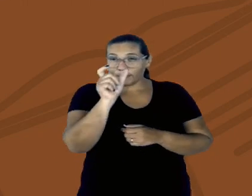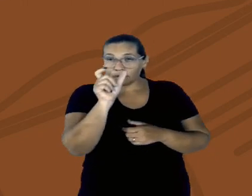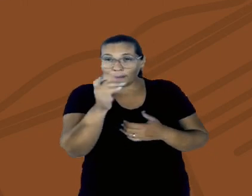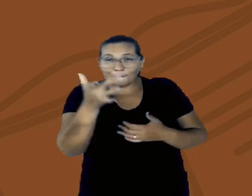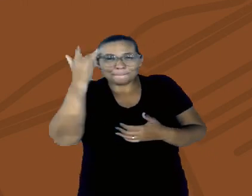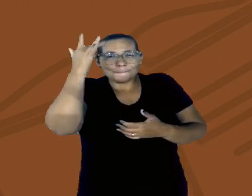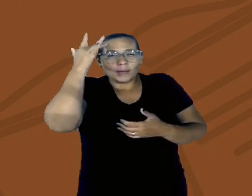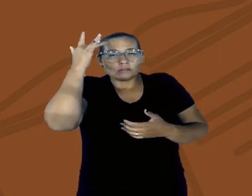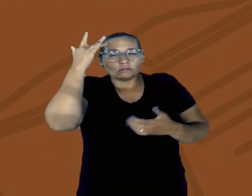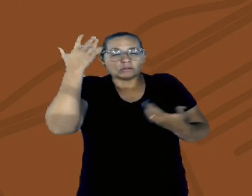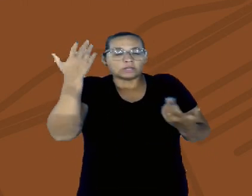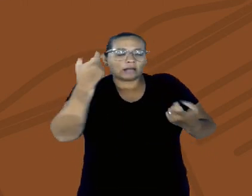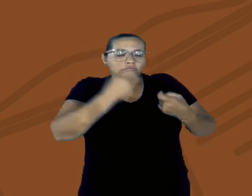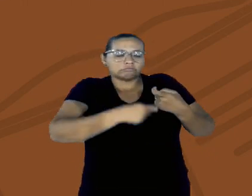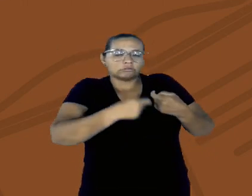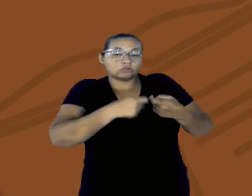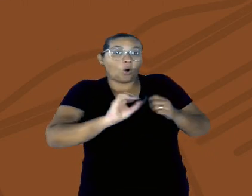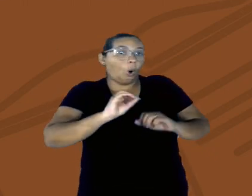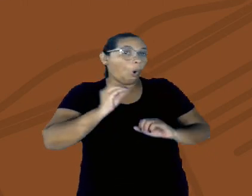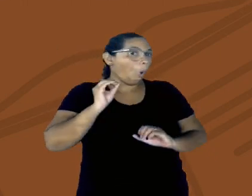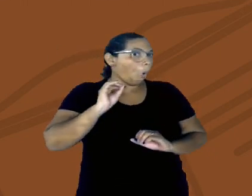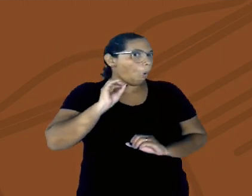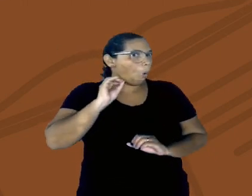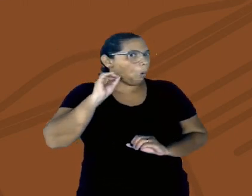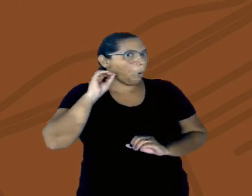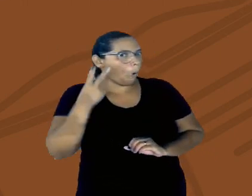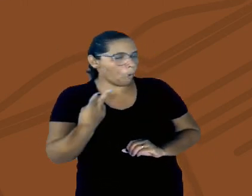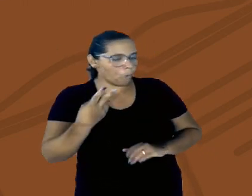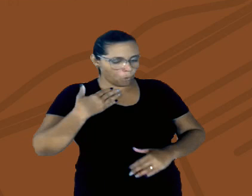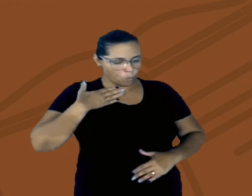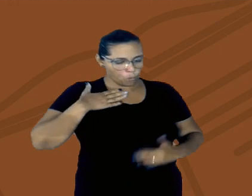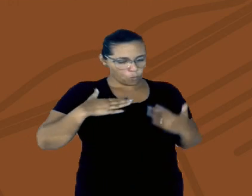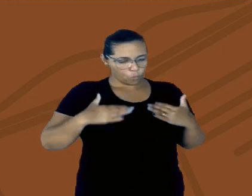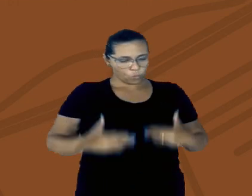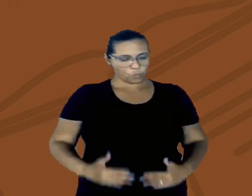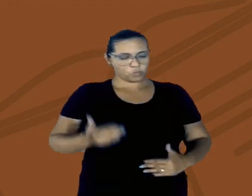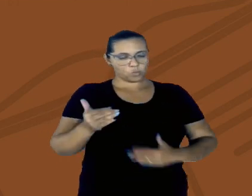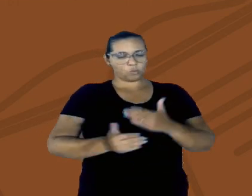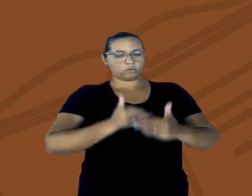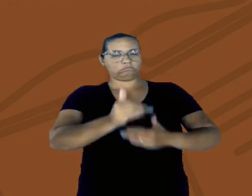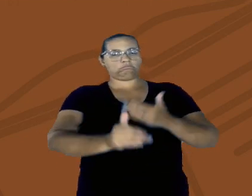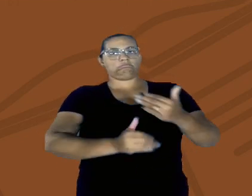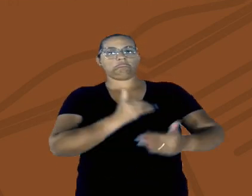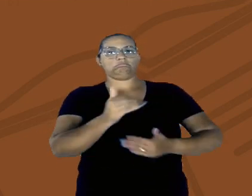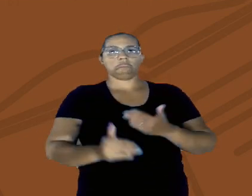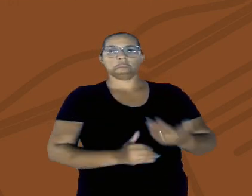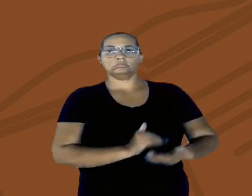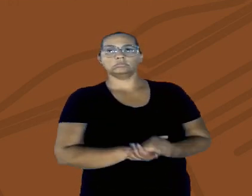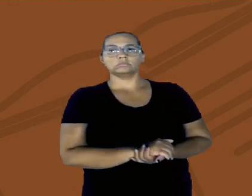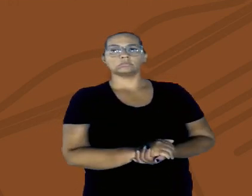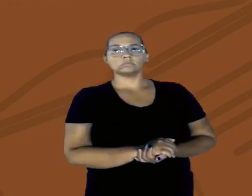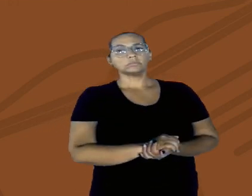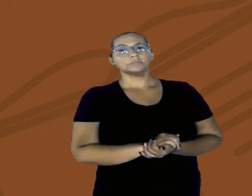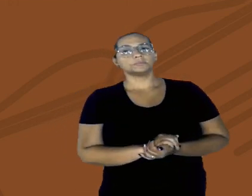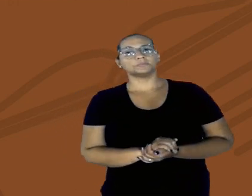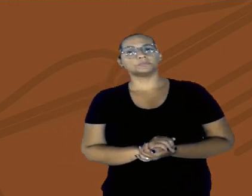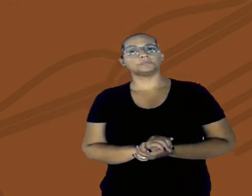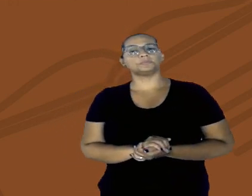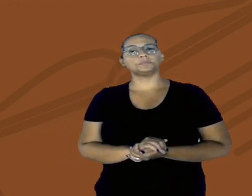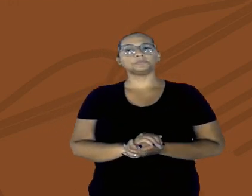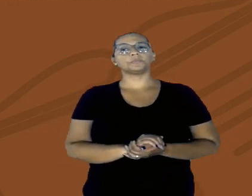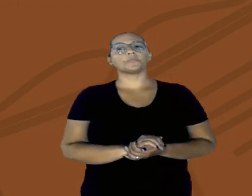maturação sexual ou puberdade. Muito bem. Então, o